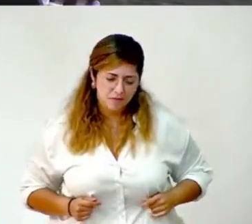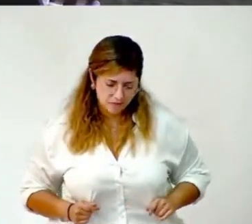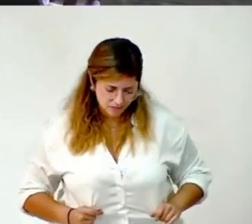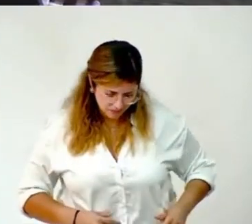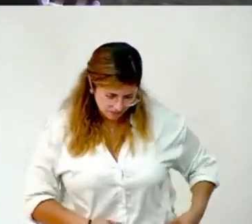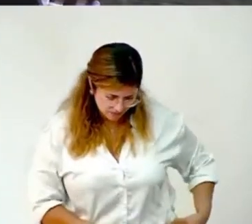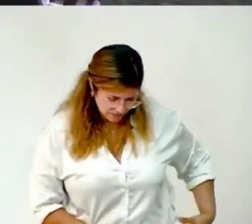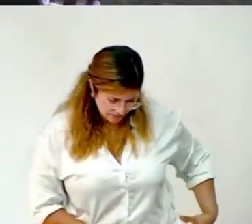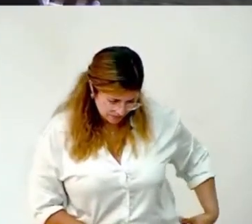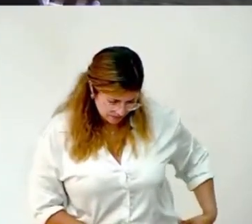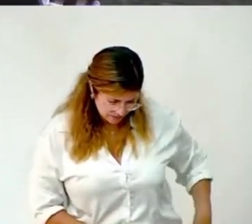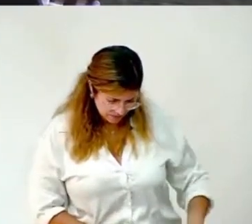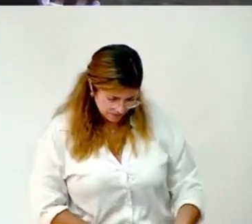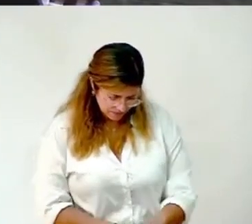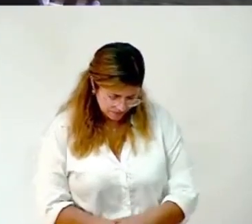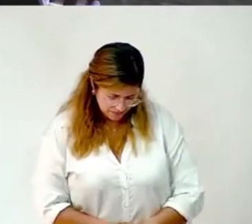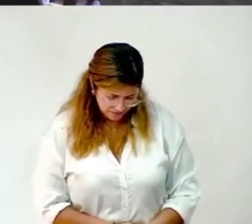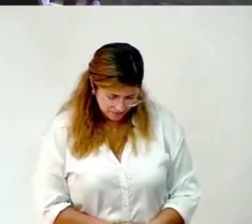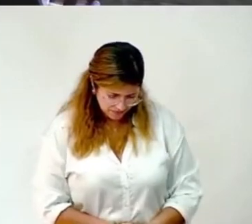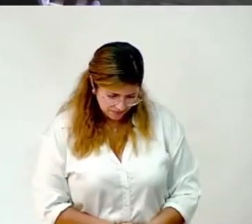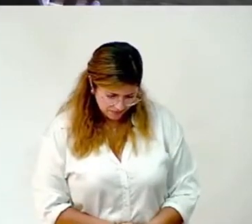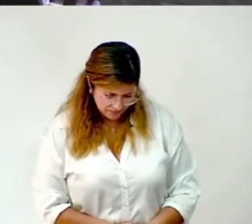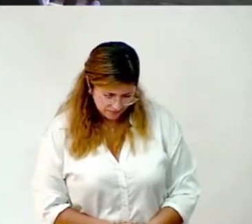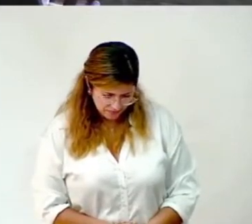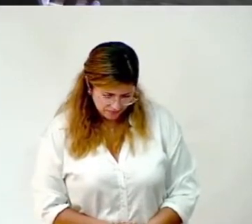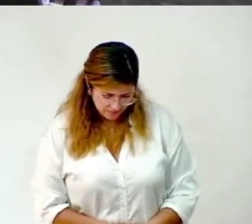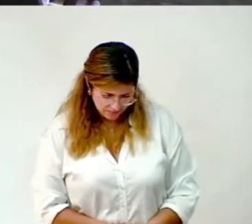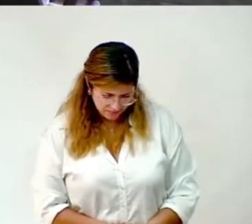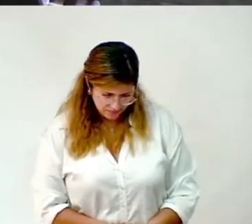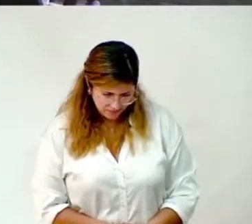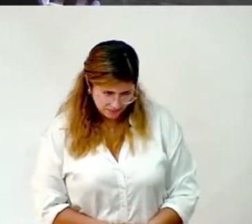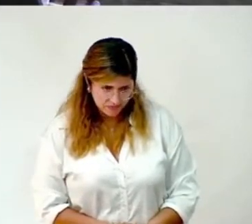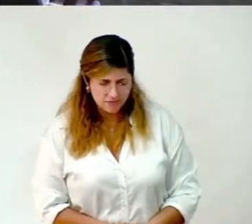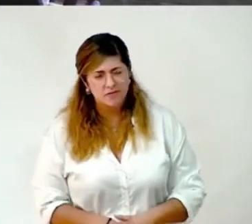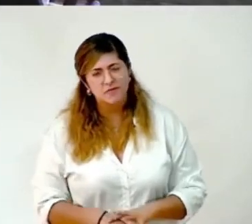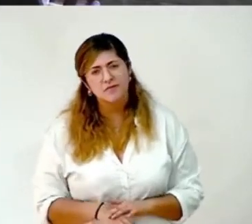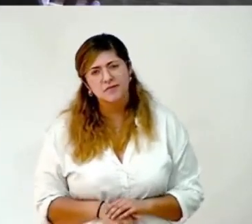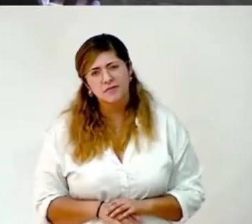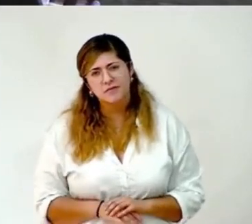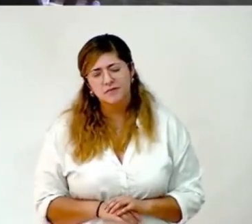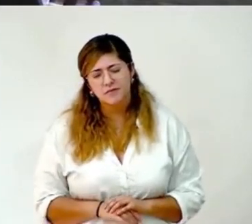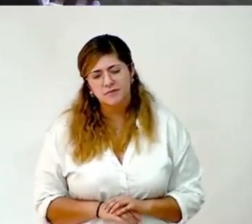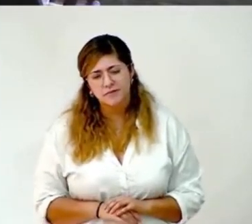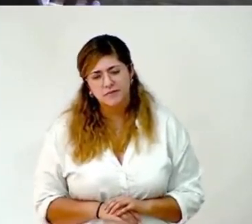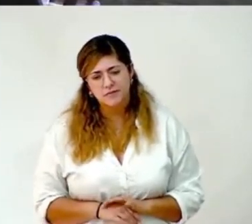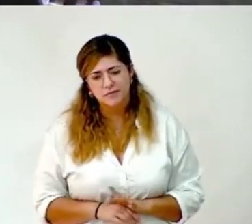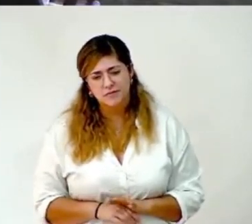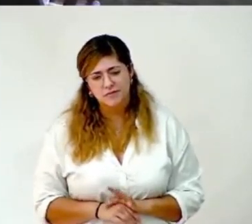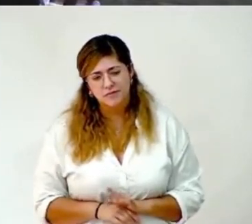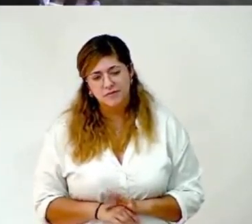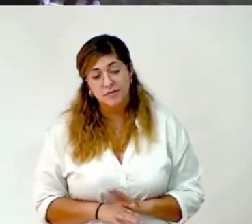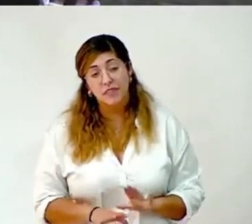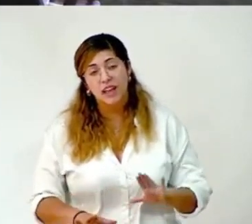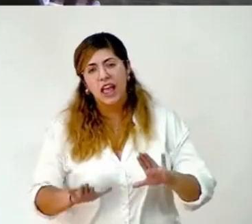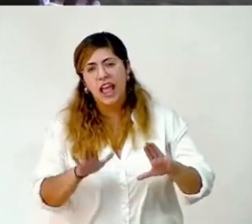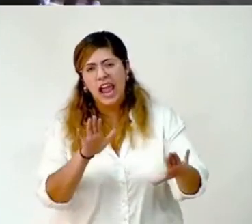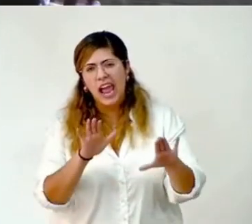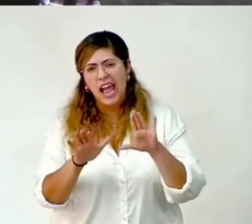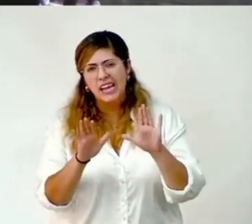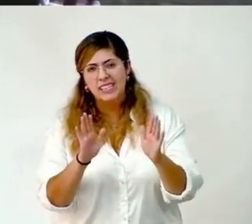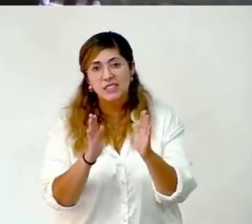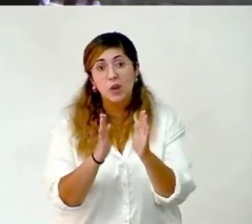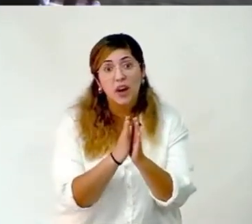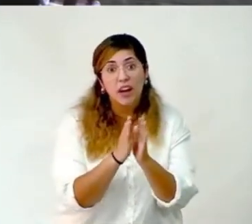duas coisas. Então, muitos de nós se confundem. Como assim, pastor? Eu vou orar